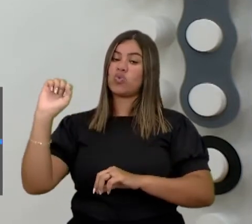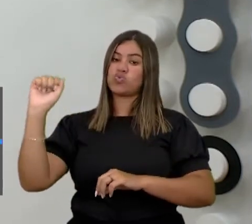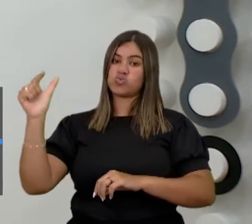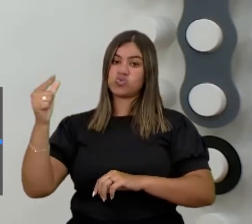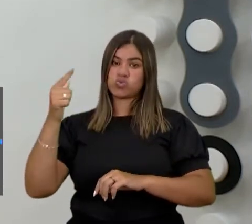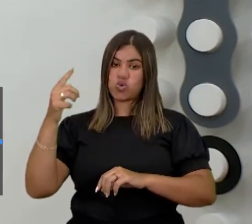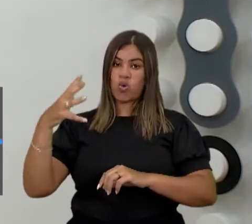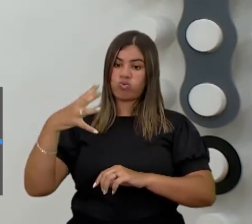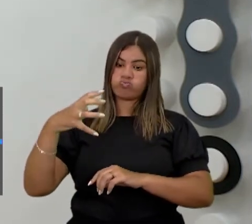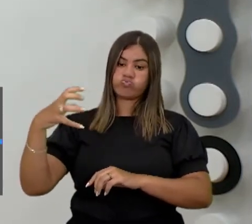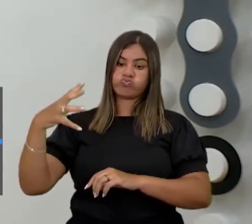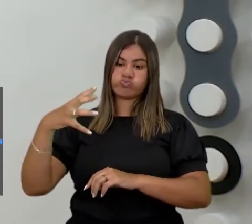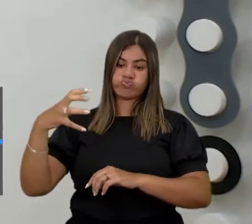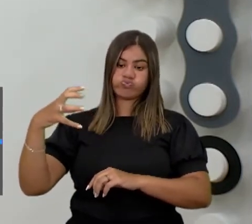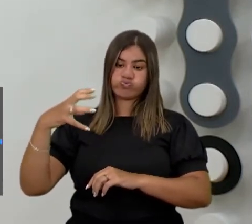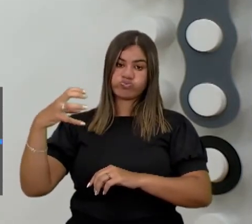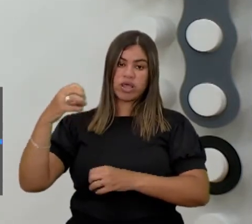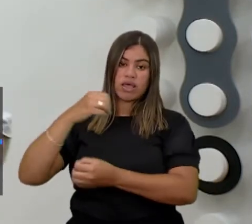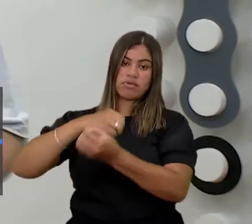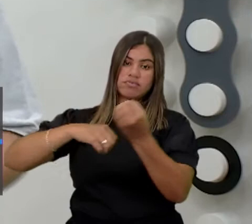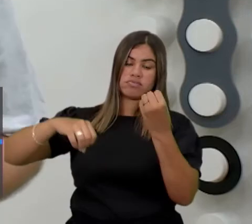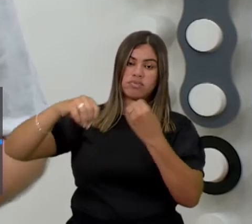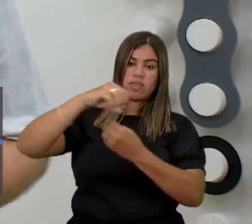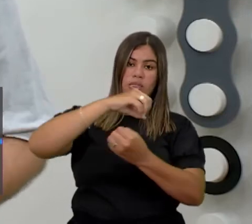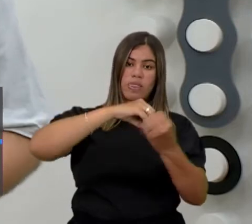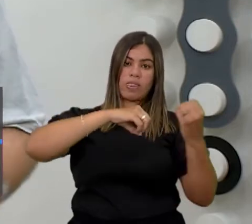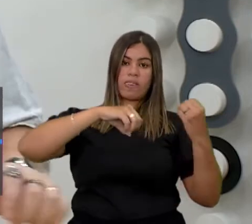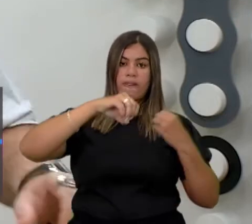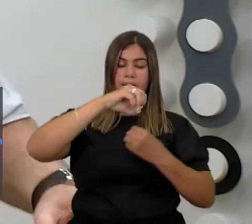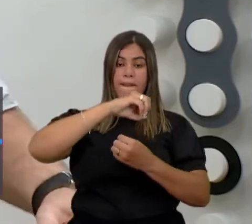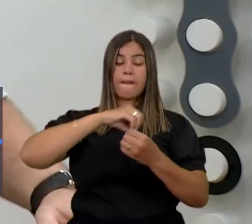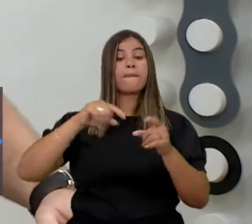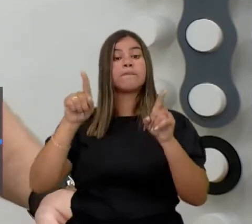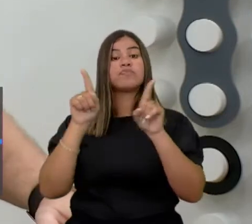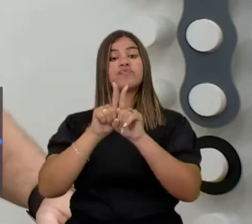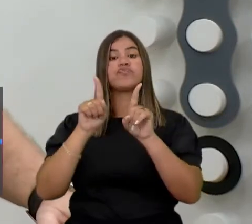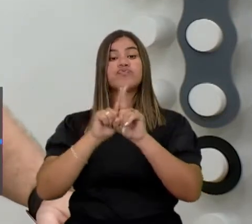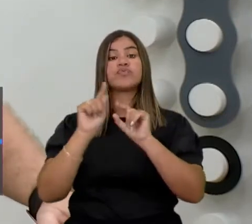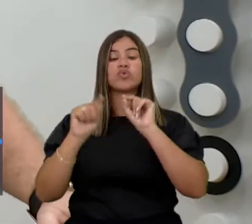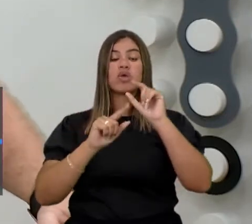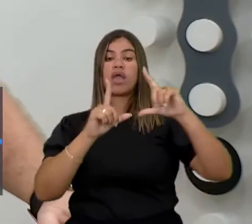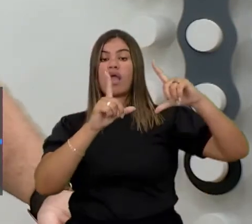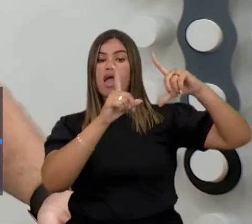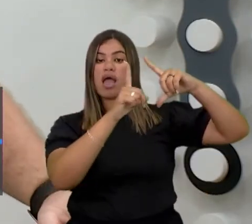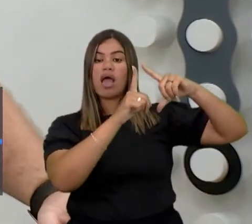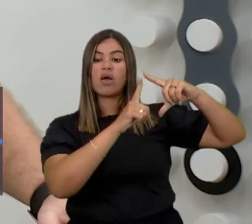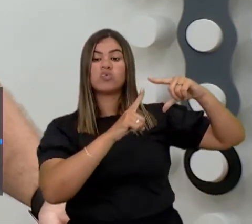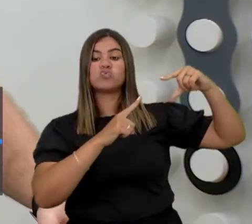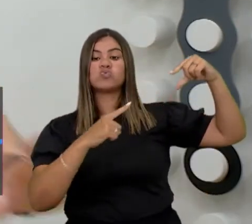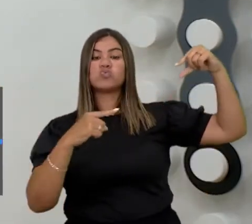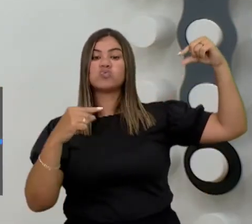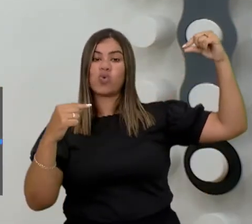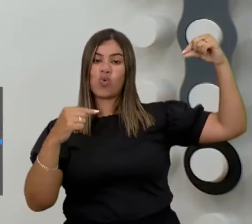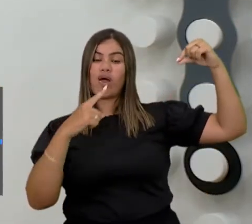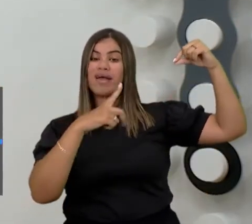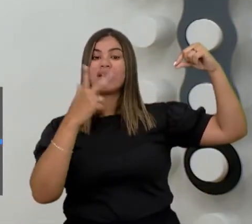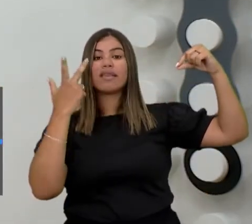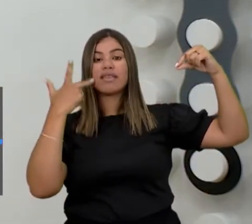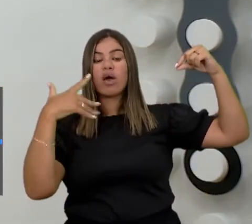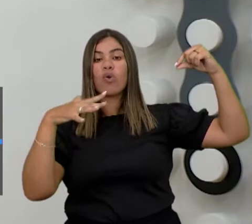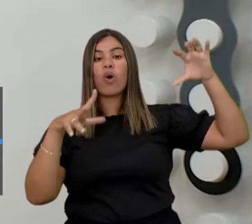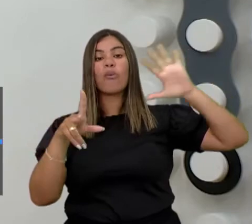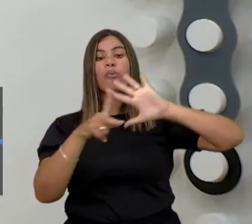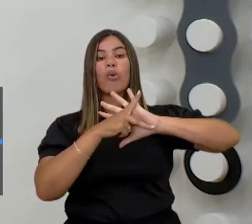planetas, e, logicamente, nós temos, por exemplo, a Lua, que é o satélite natural da Terra, que ele também, né,